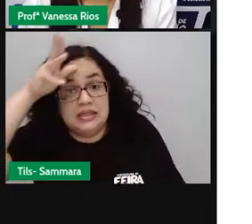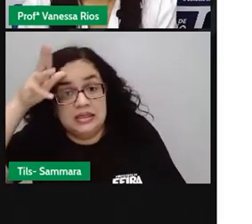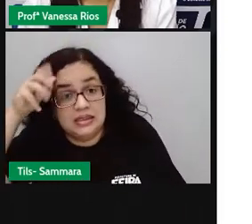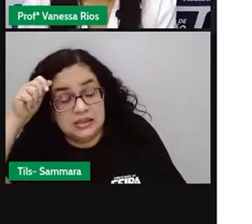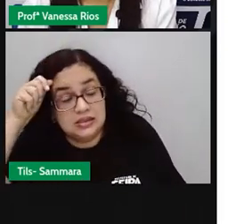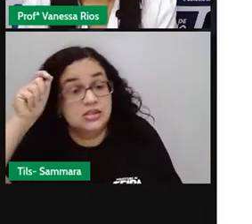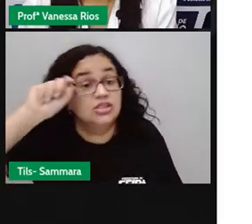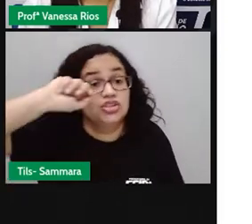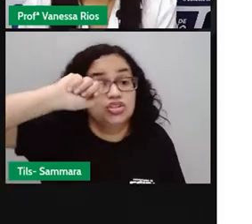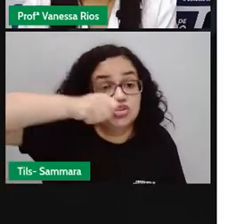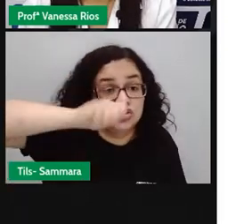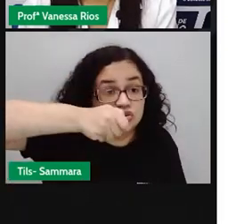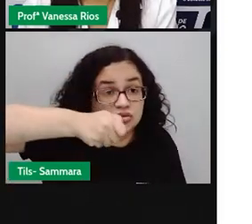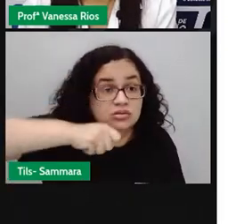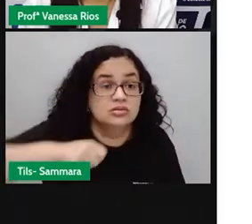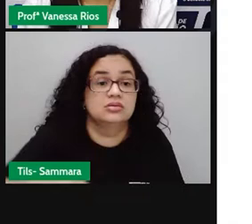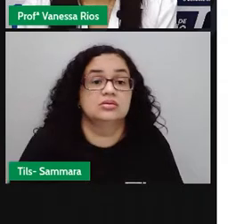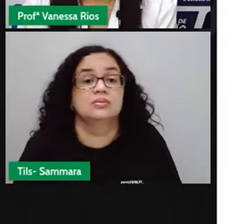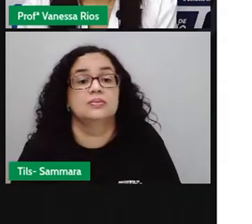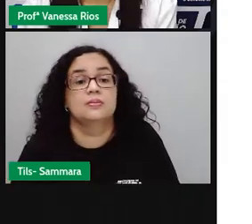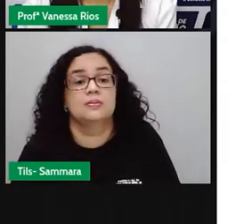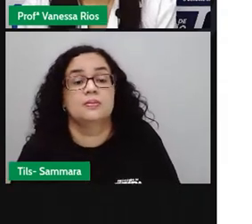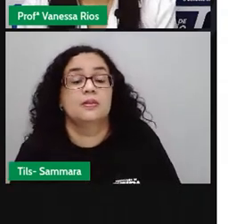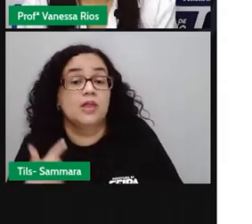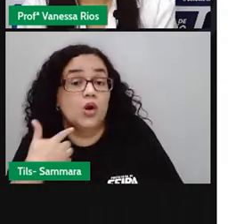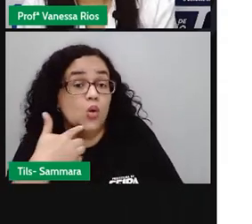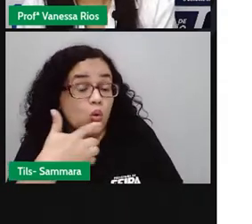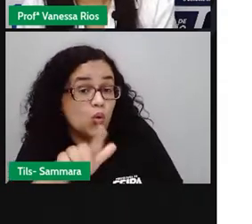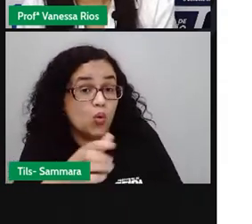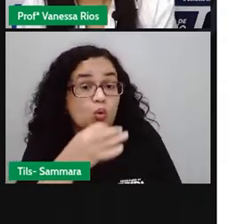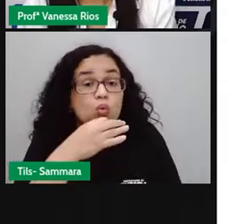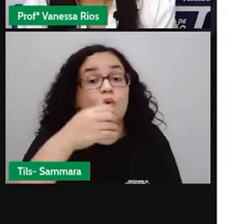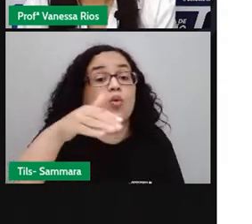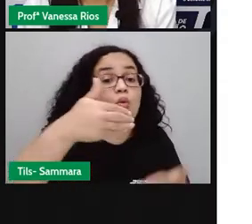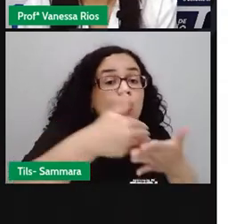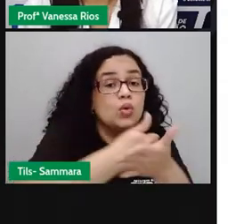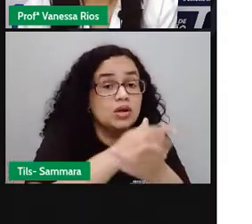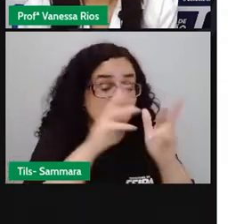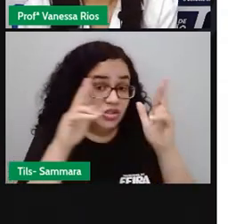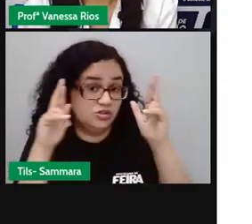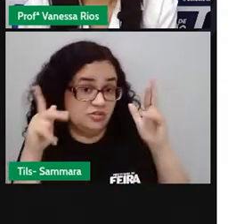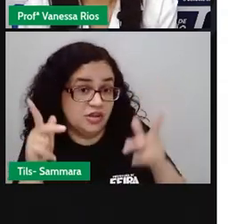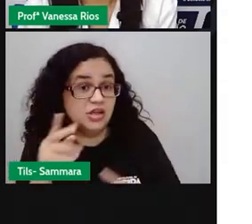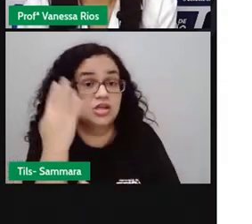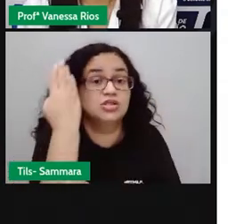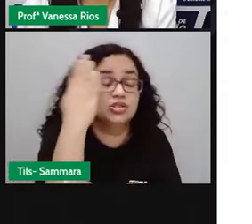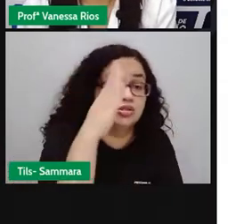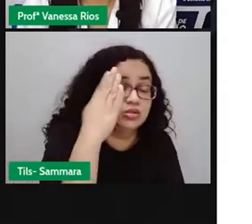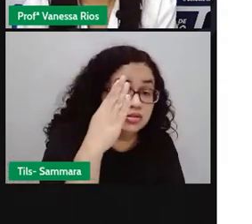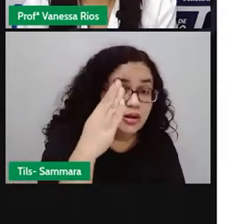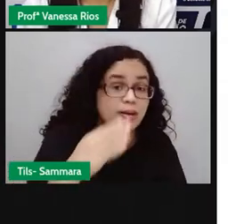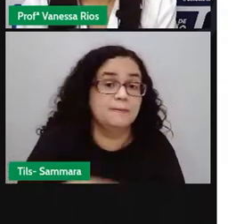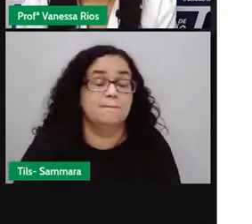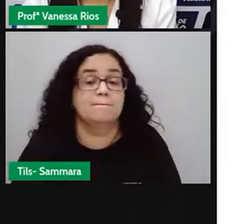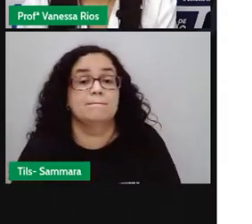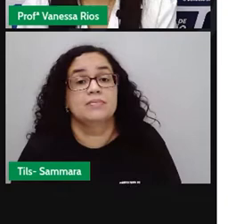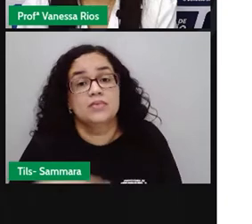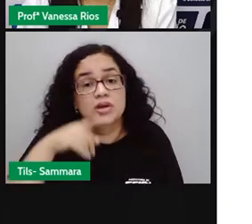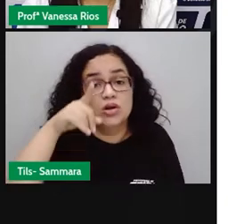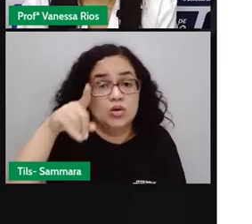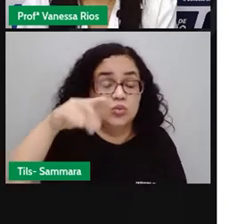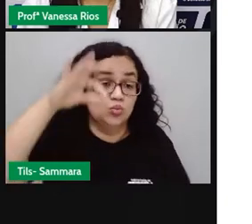uma chave, né? Chave de boca, um outro tipo de colher que pode ser aí de madeira ou de plástico,